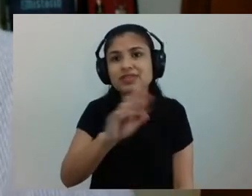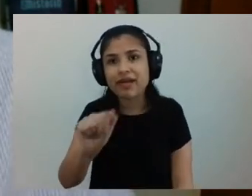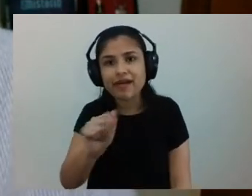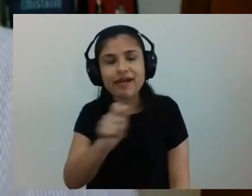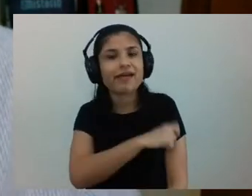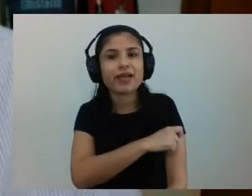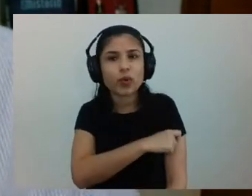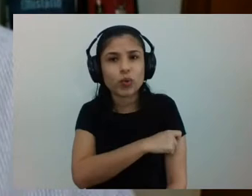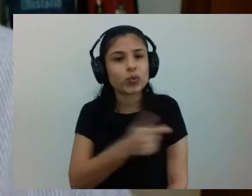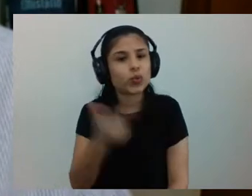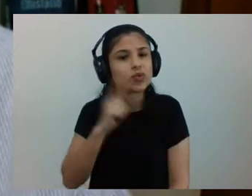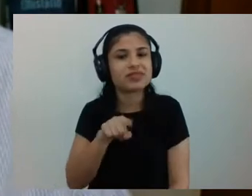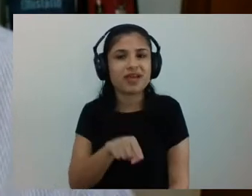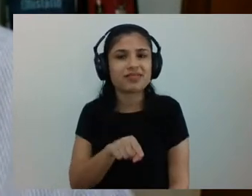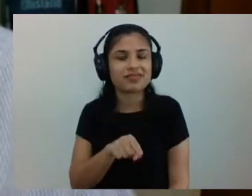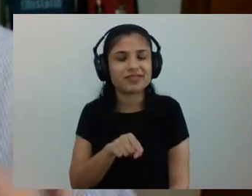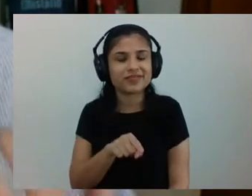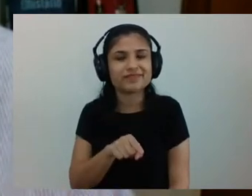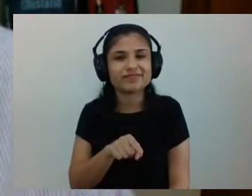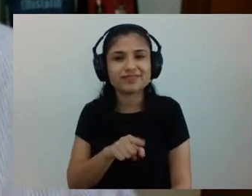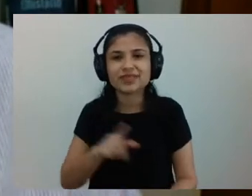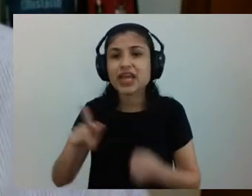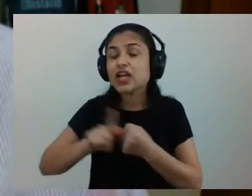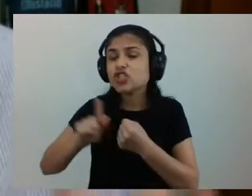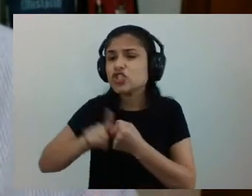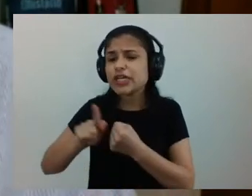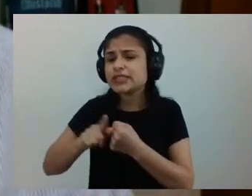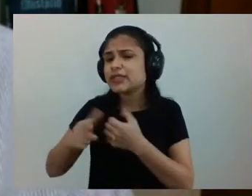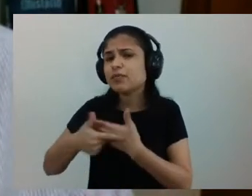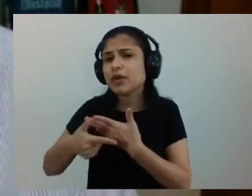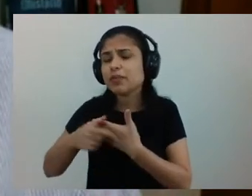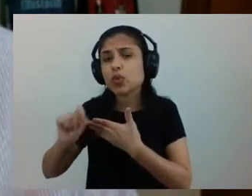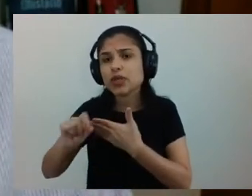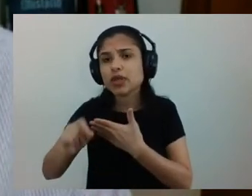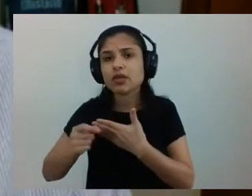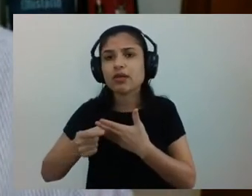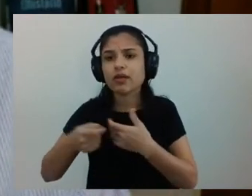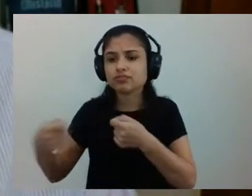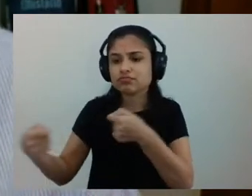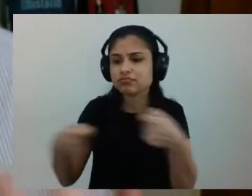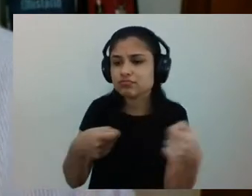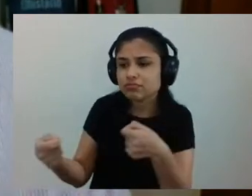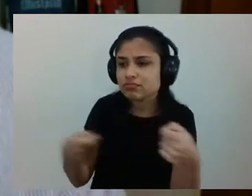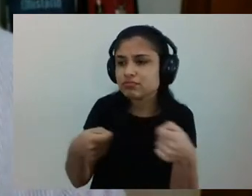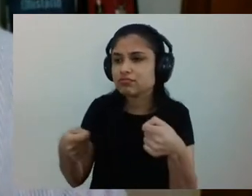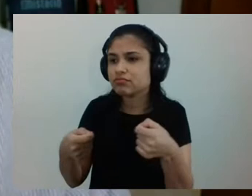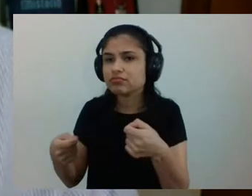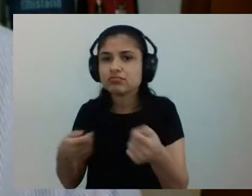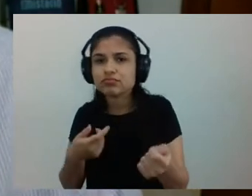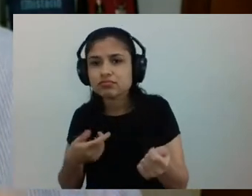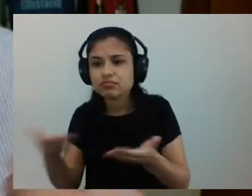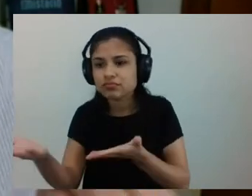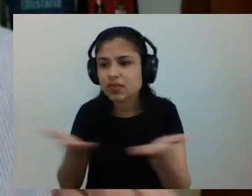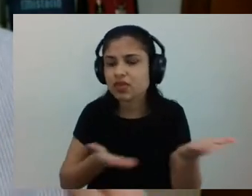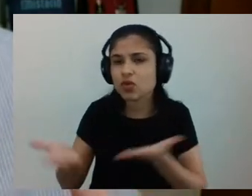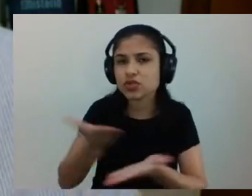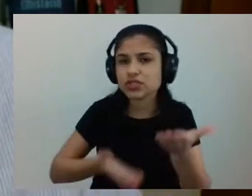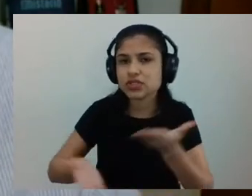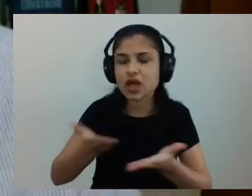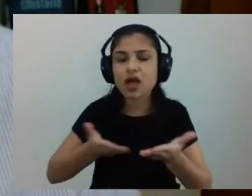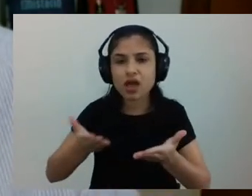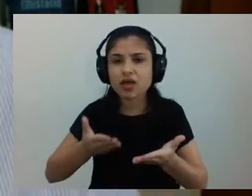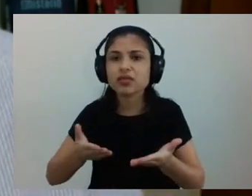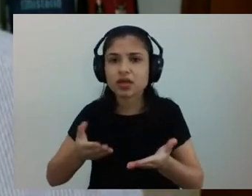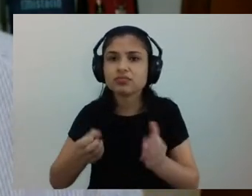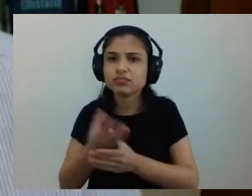estudantes. A gestão cabe o papel de articular, de aproximar, de conseguir, de criar facilidades,